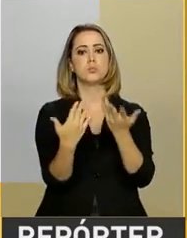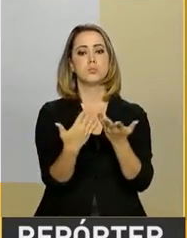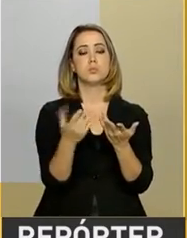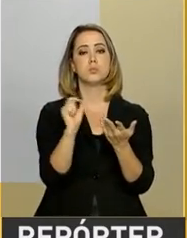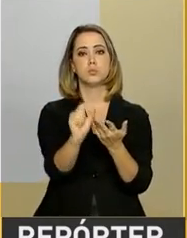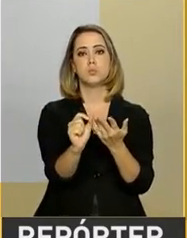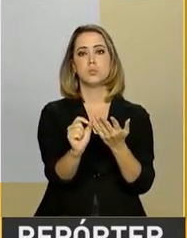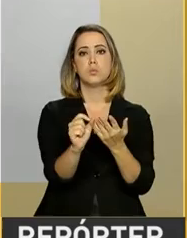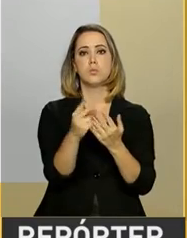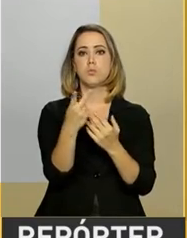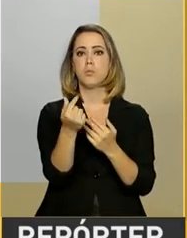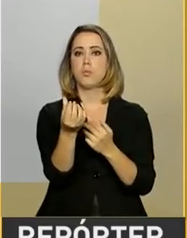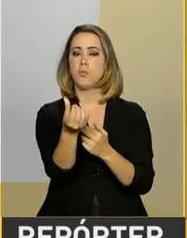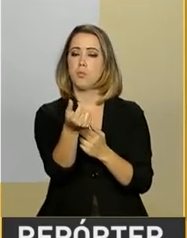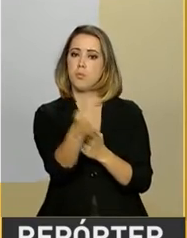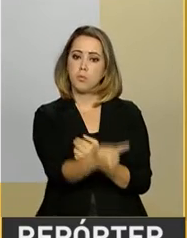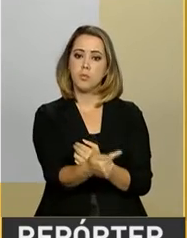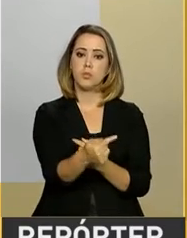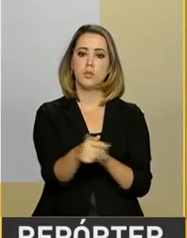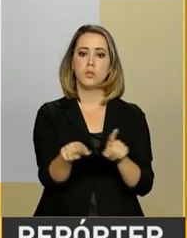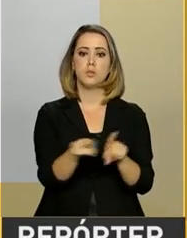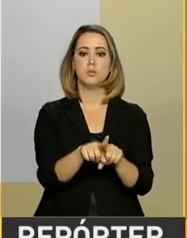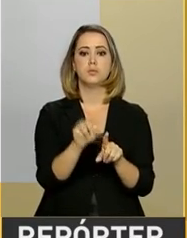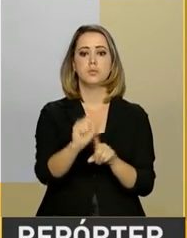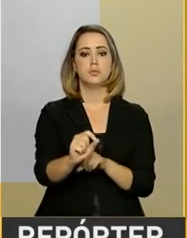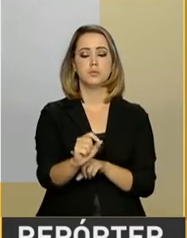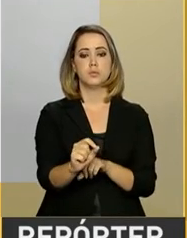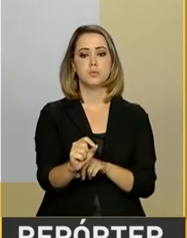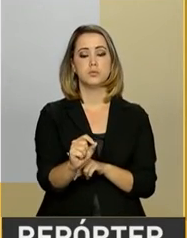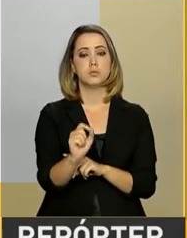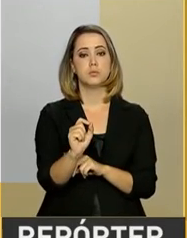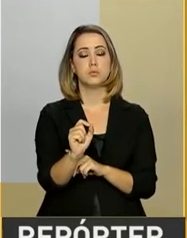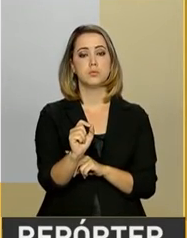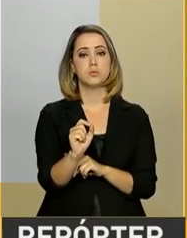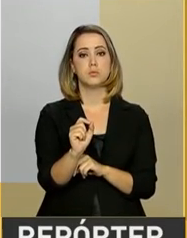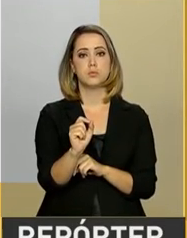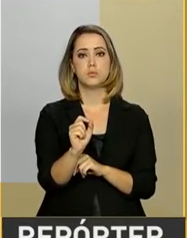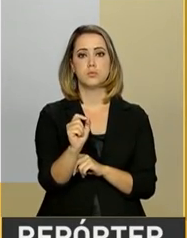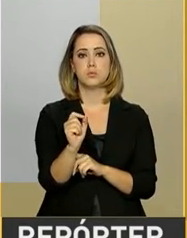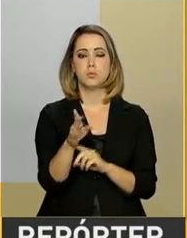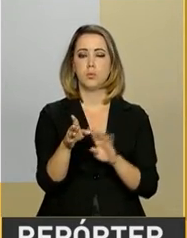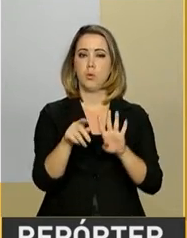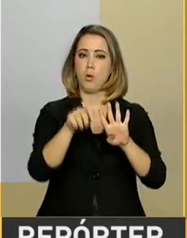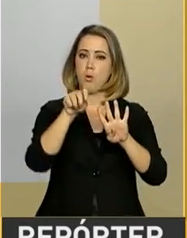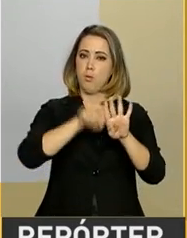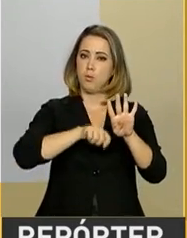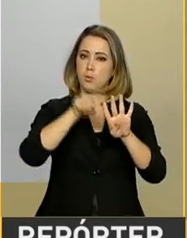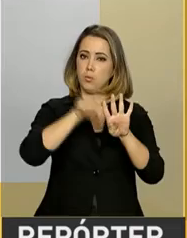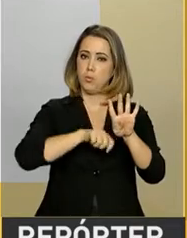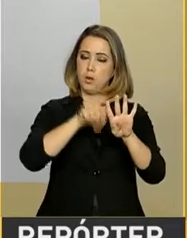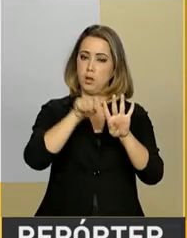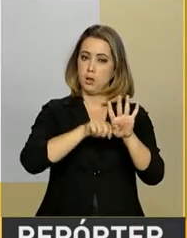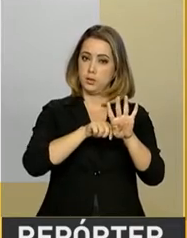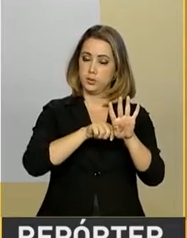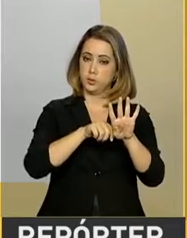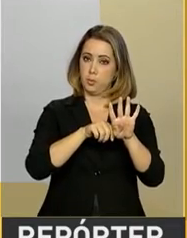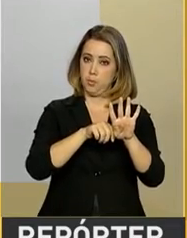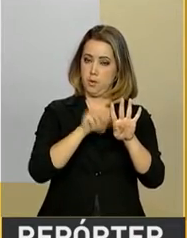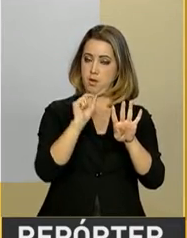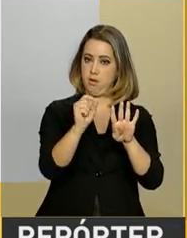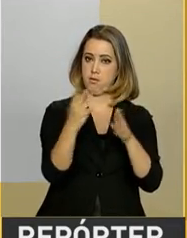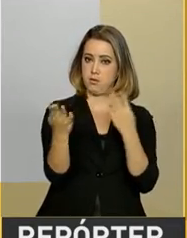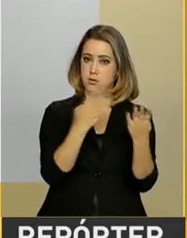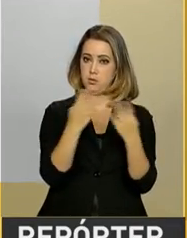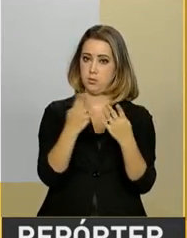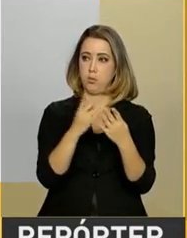durante o ano 2017 onde o quatro trimestre 17 comparado com